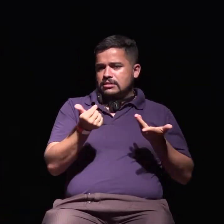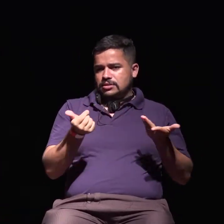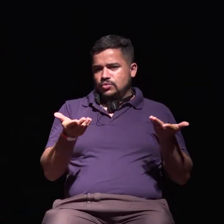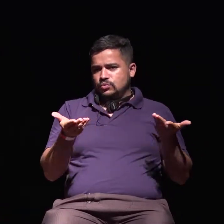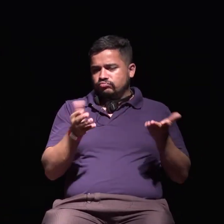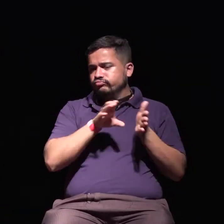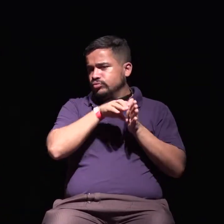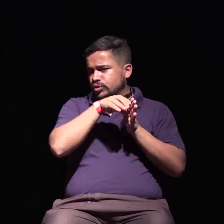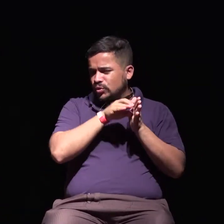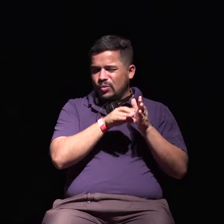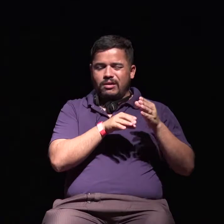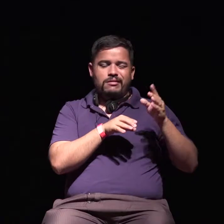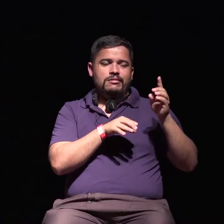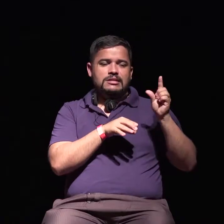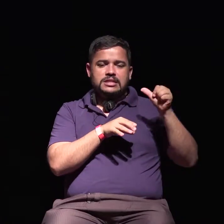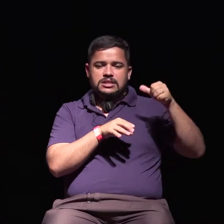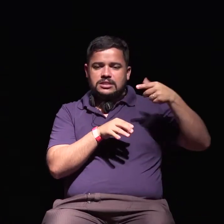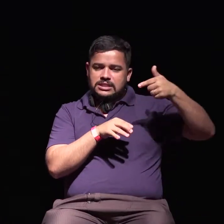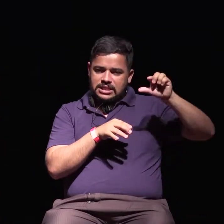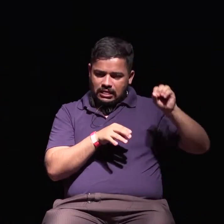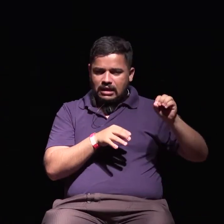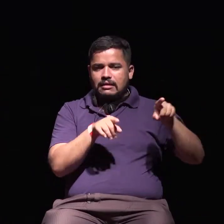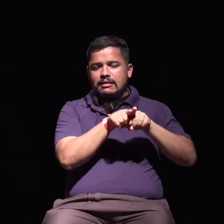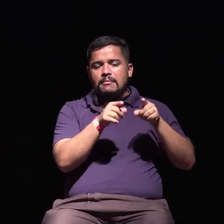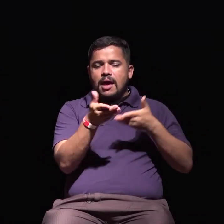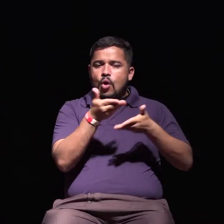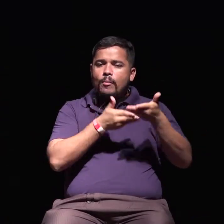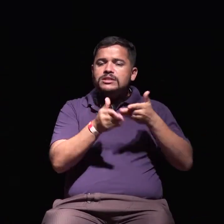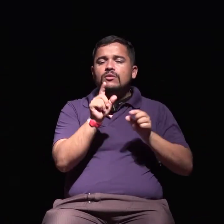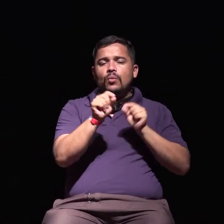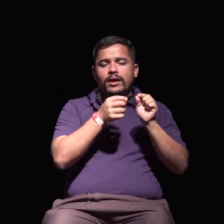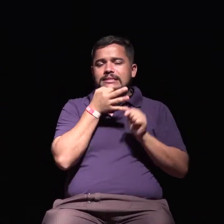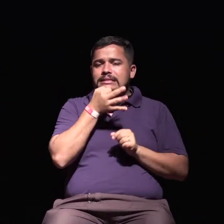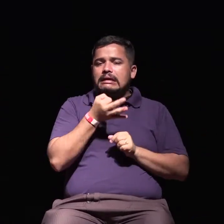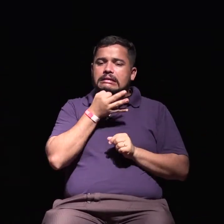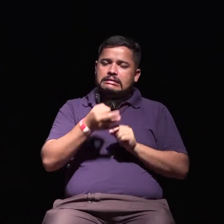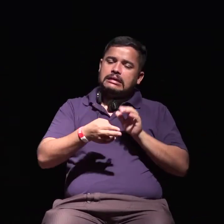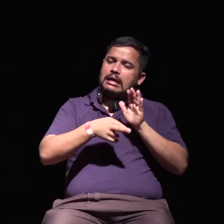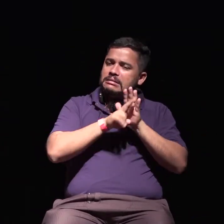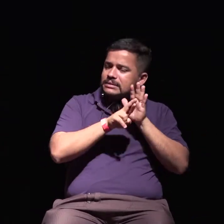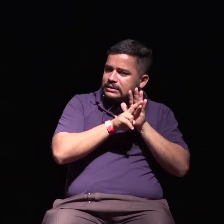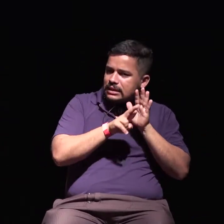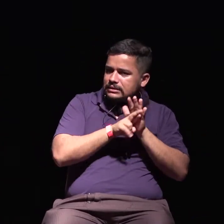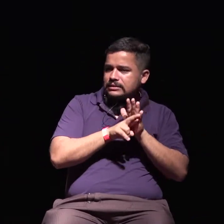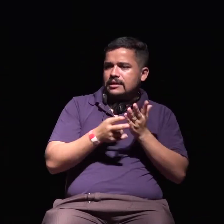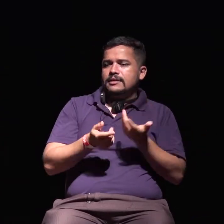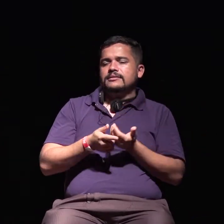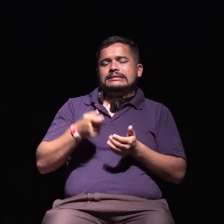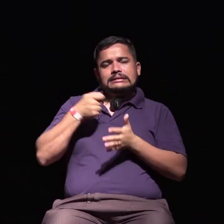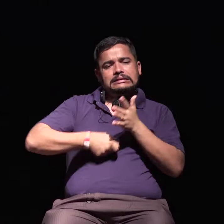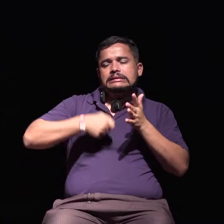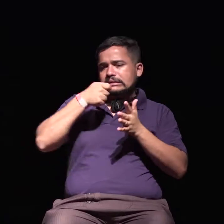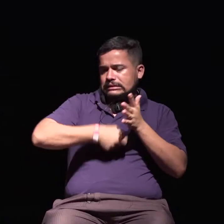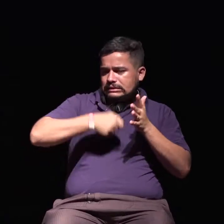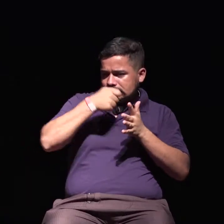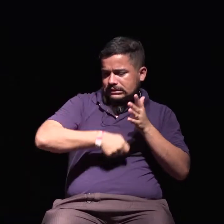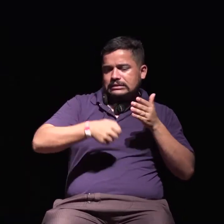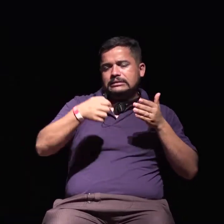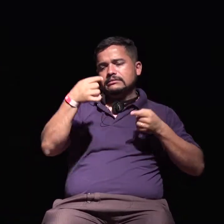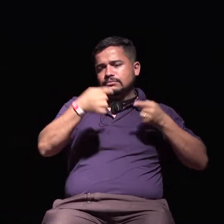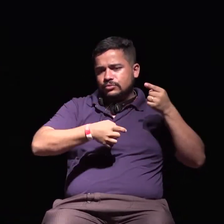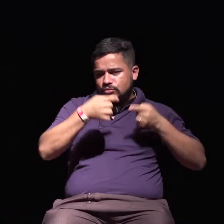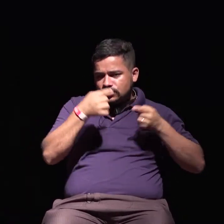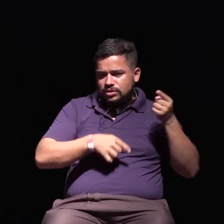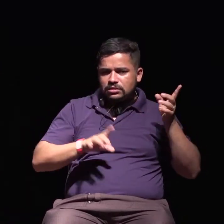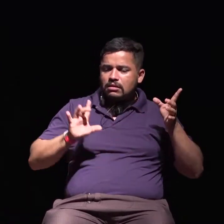anos 60 e início dos anos 70, que compartilhavam sua crítica à representação, de novo sua insistência na política,